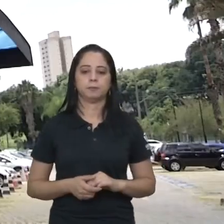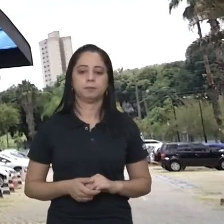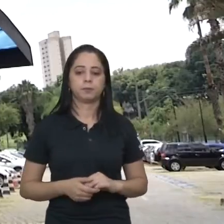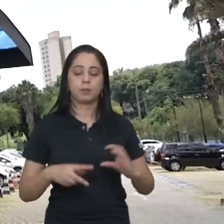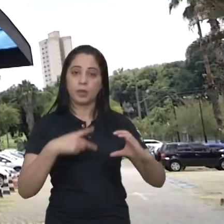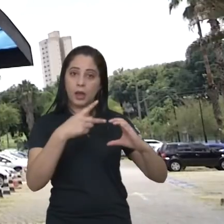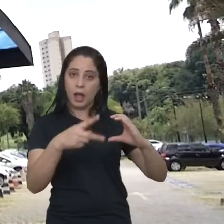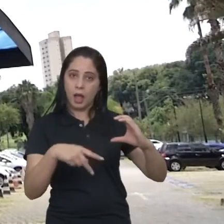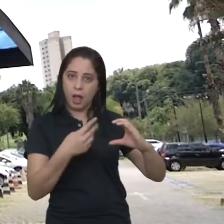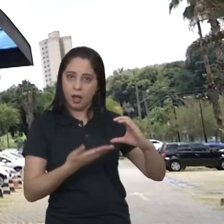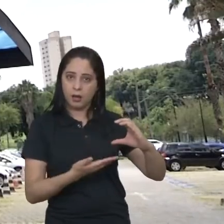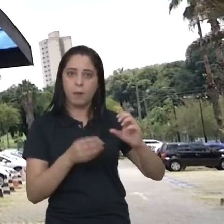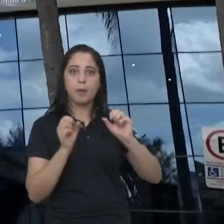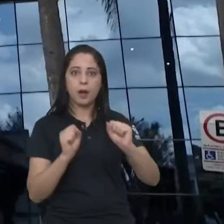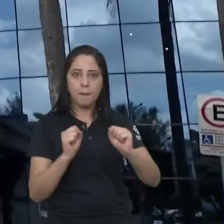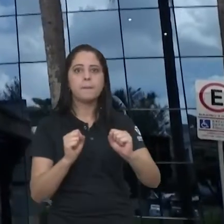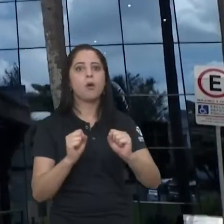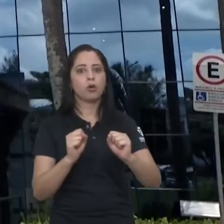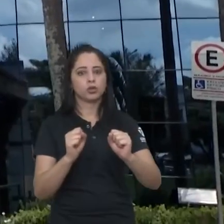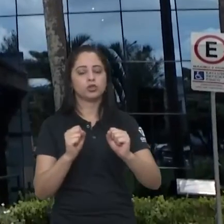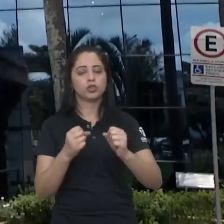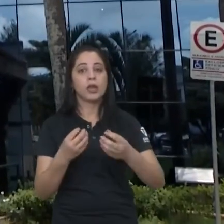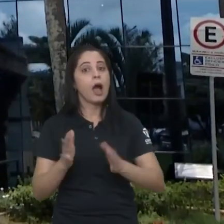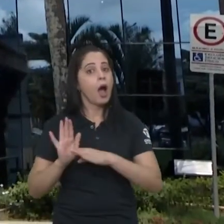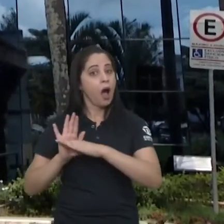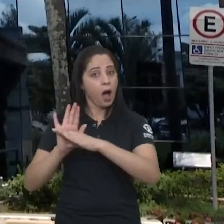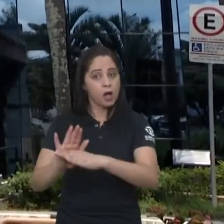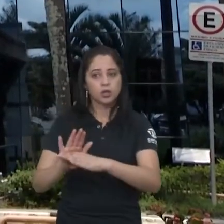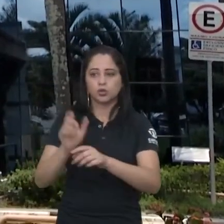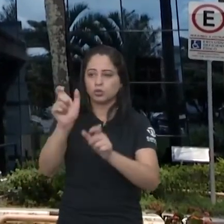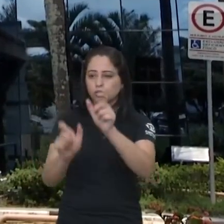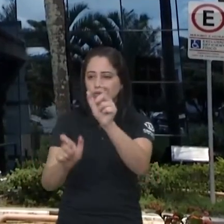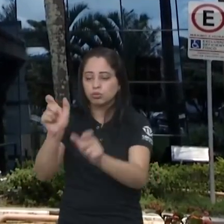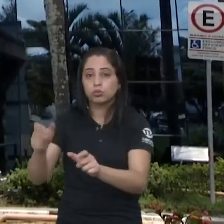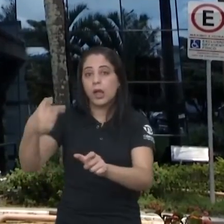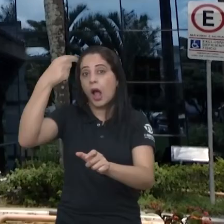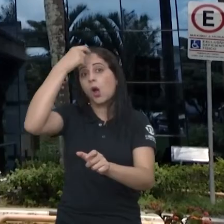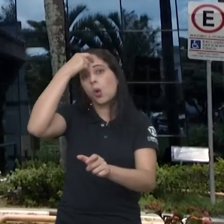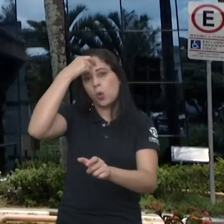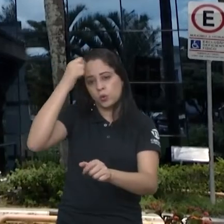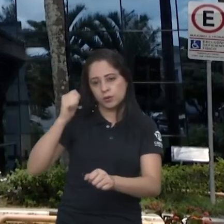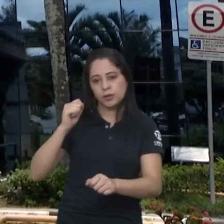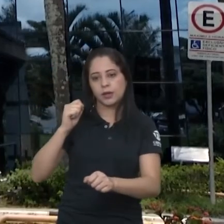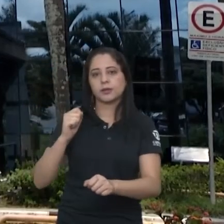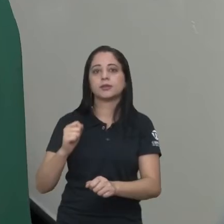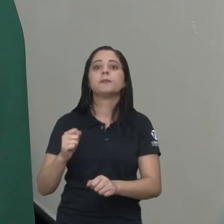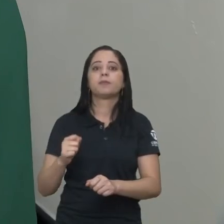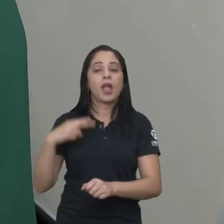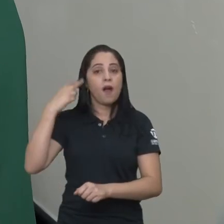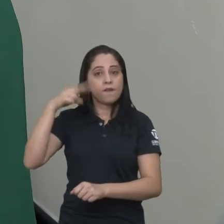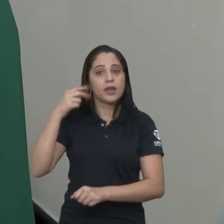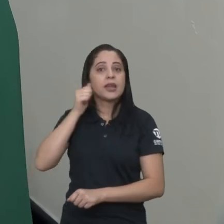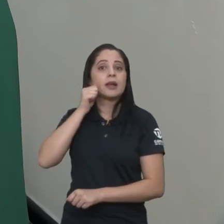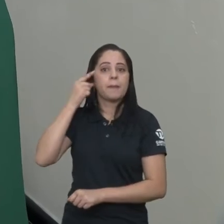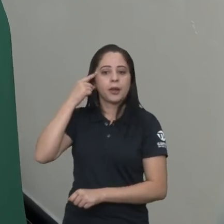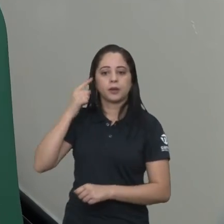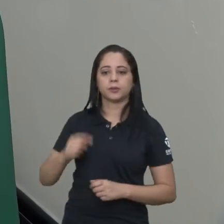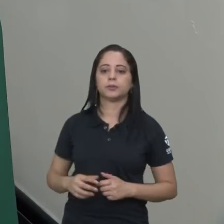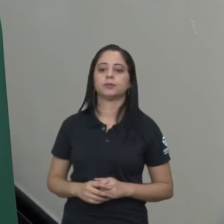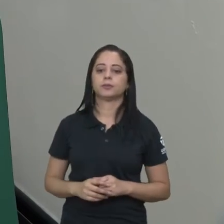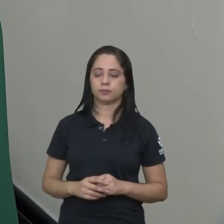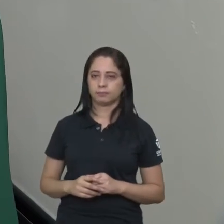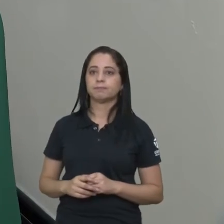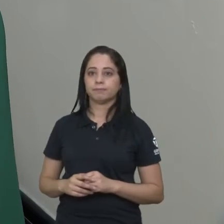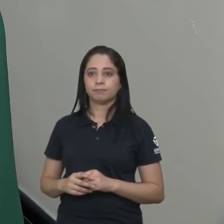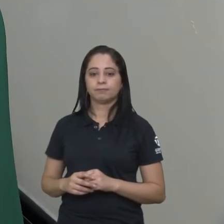A Câmara, como órgão público, pode e deve auxiliar na conscientização aos casos da violência, é o que defende a vereadora